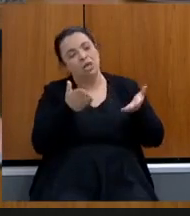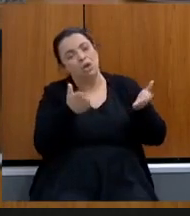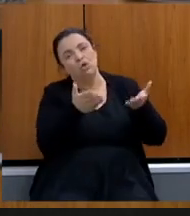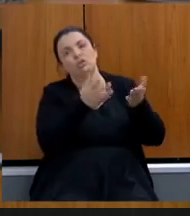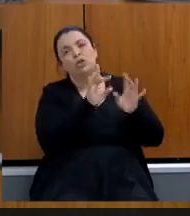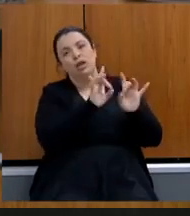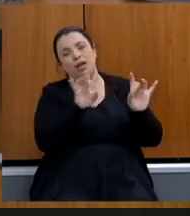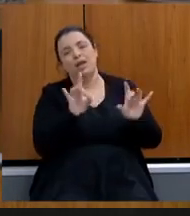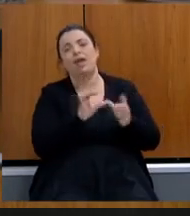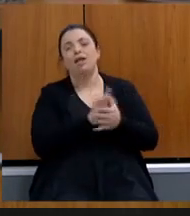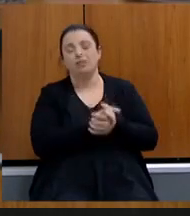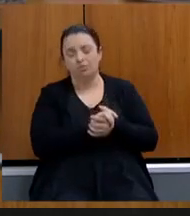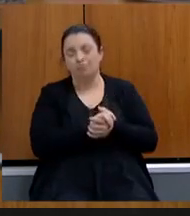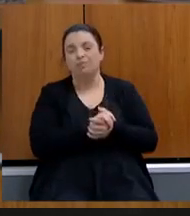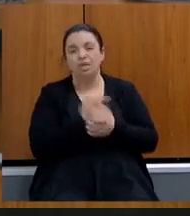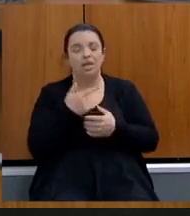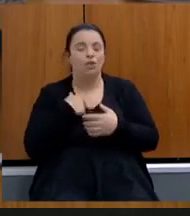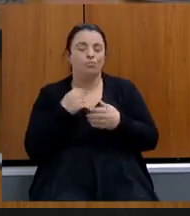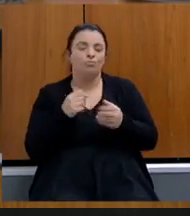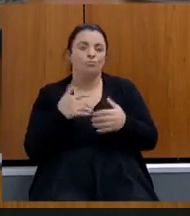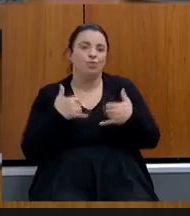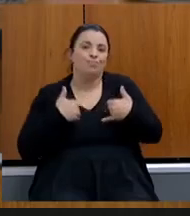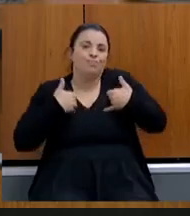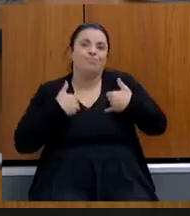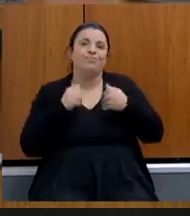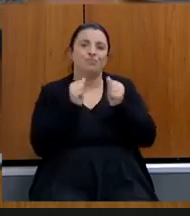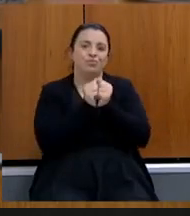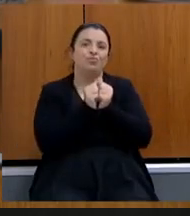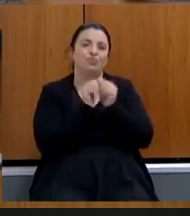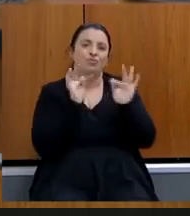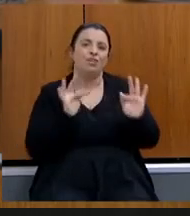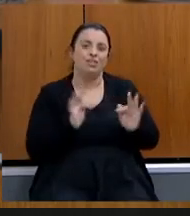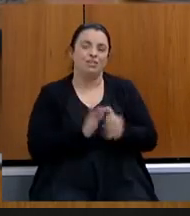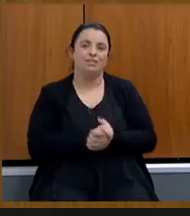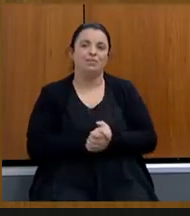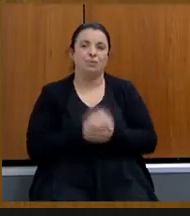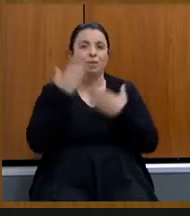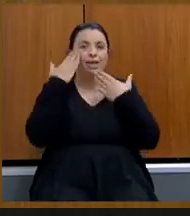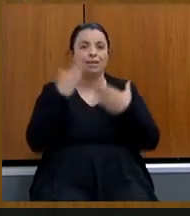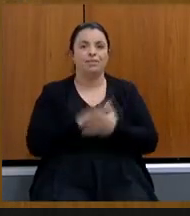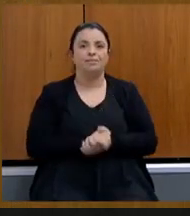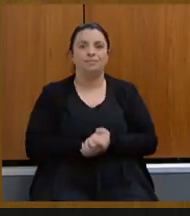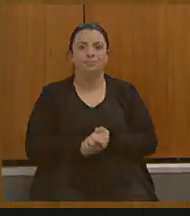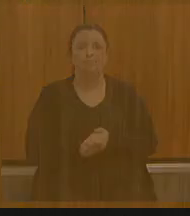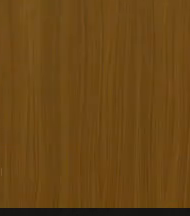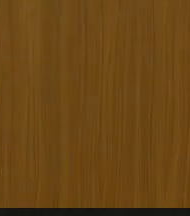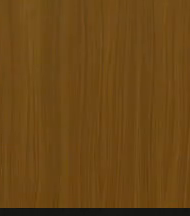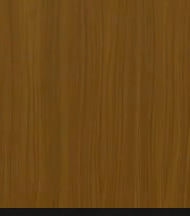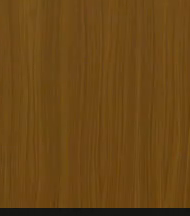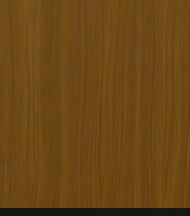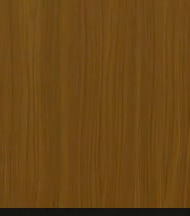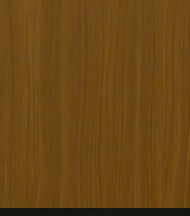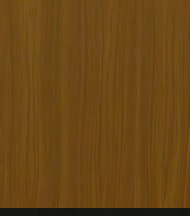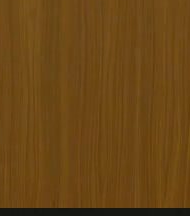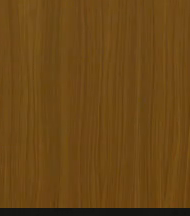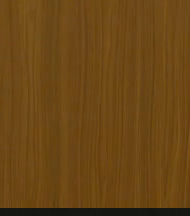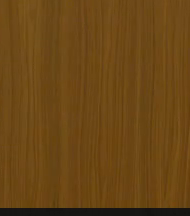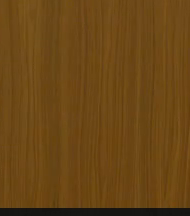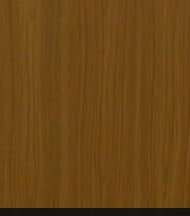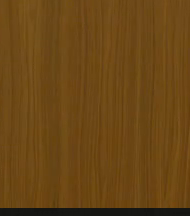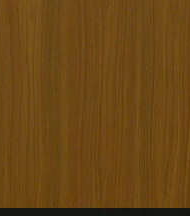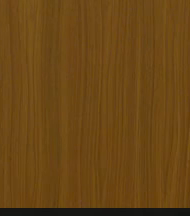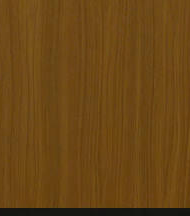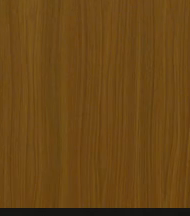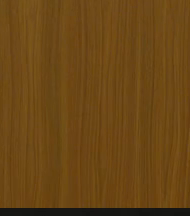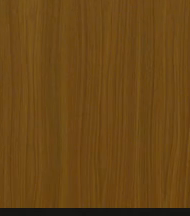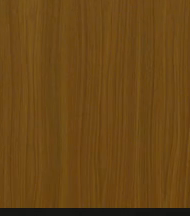servidores dos quais são muito me orgulho muito obrigado a andar Legislativa agradece a presença da secretária